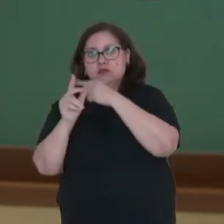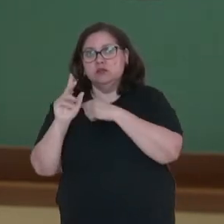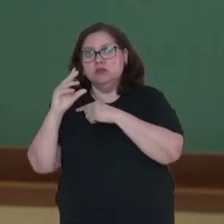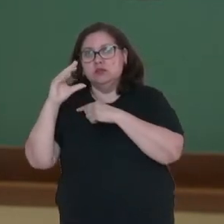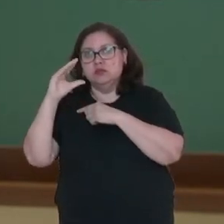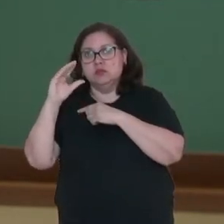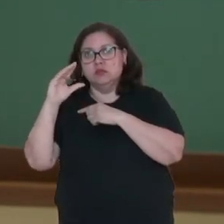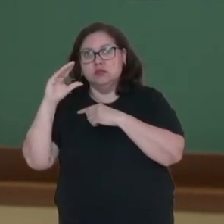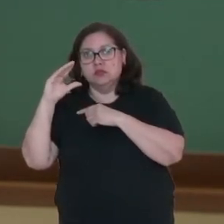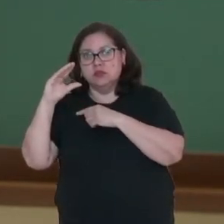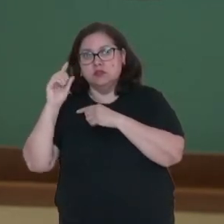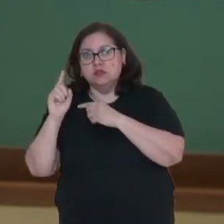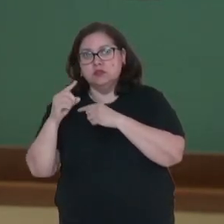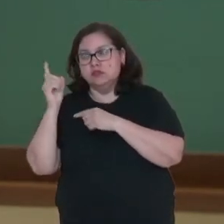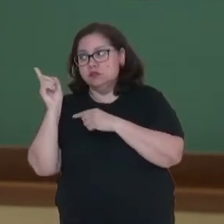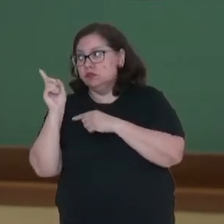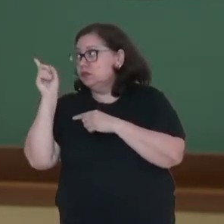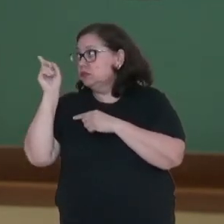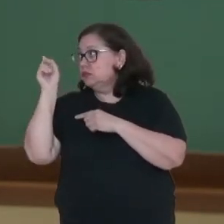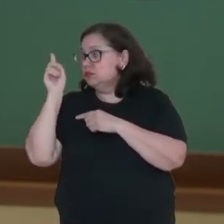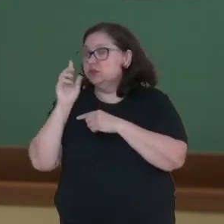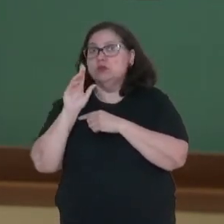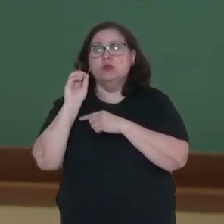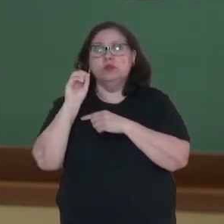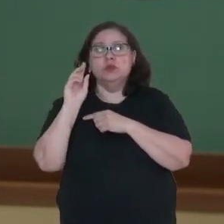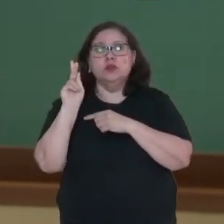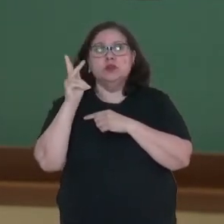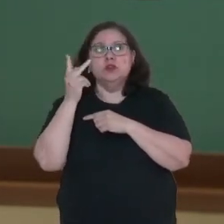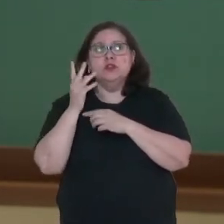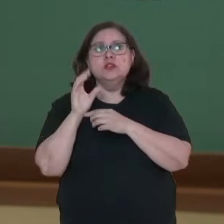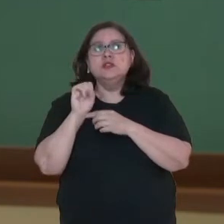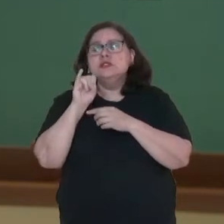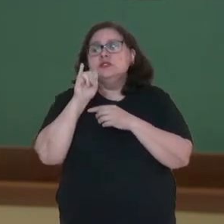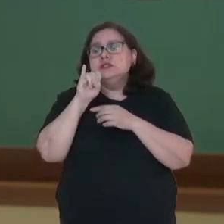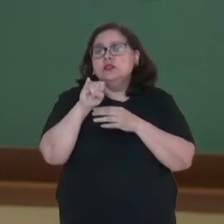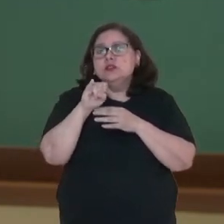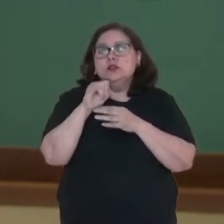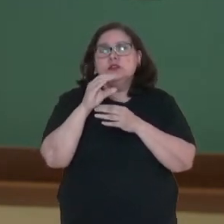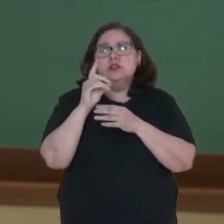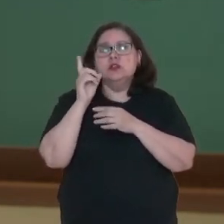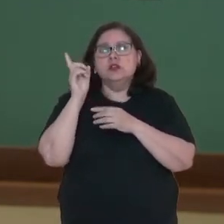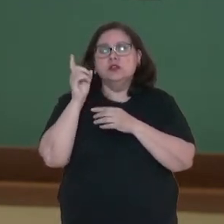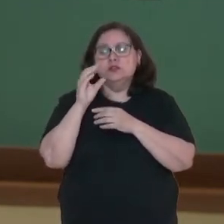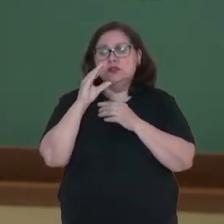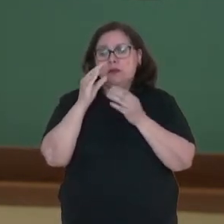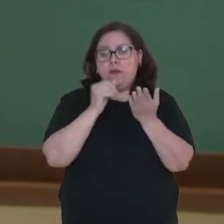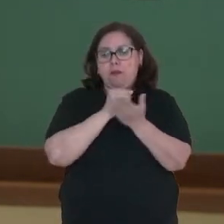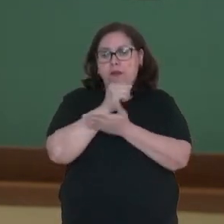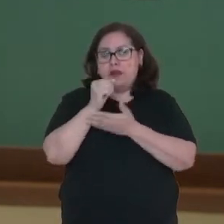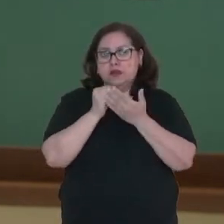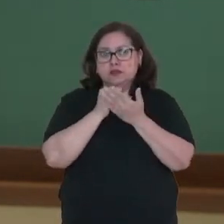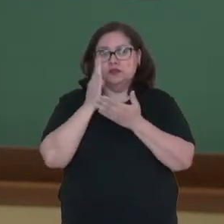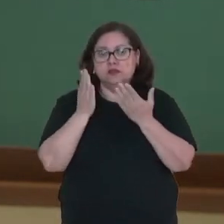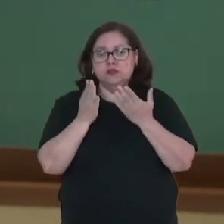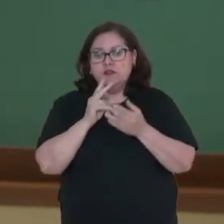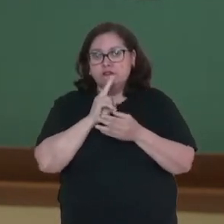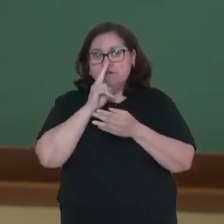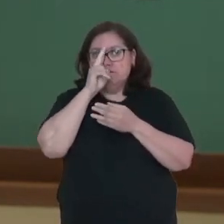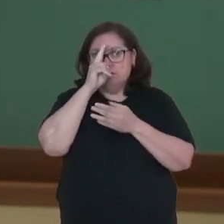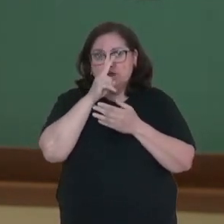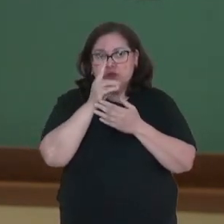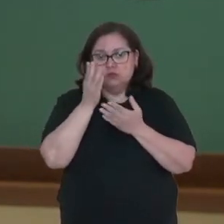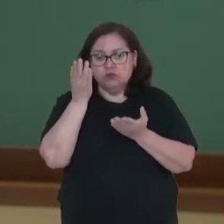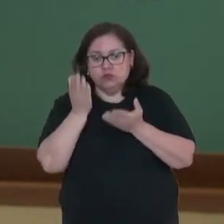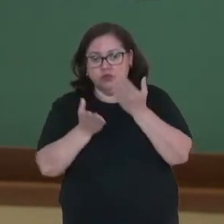cátion e aqui nós temos os íons hidróxidos. Se esta base for forte,